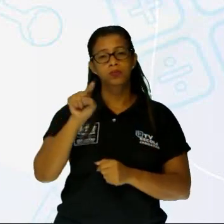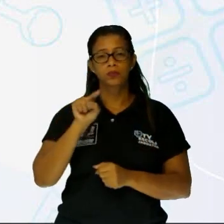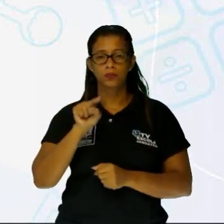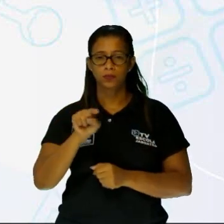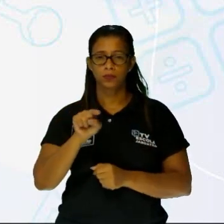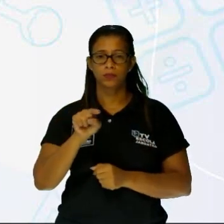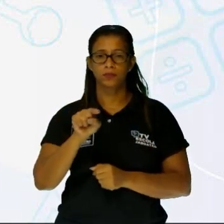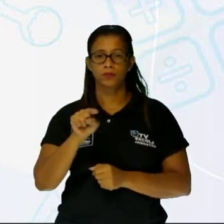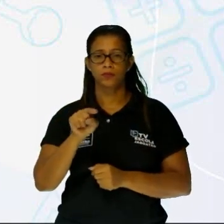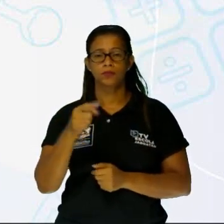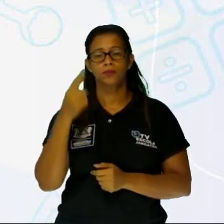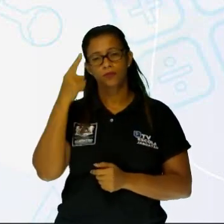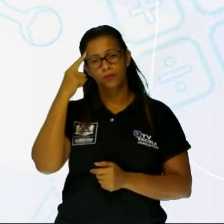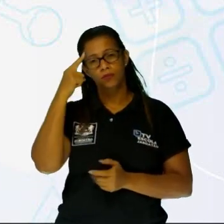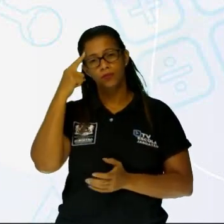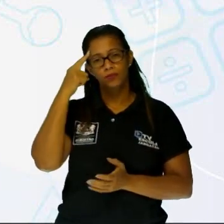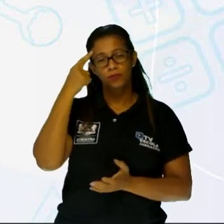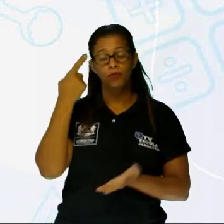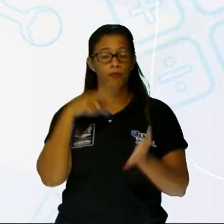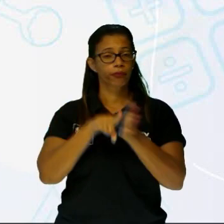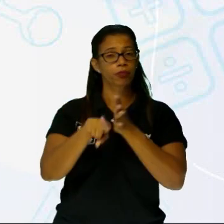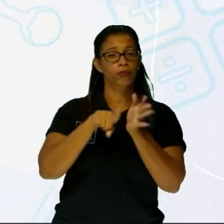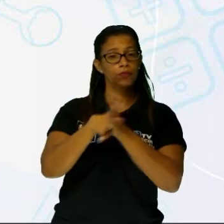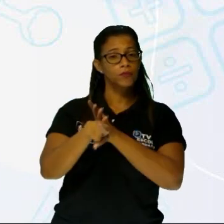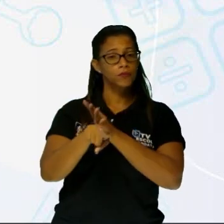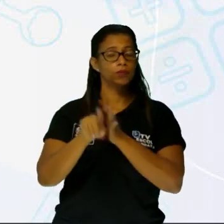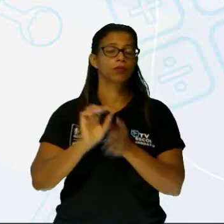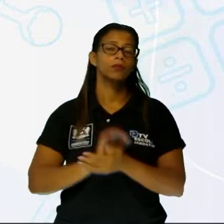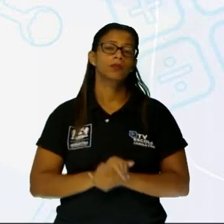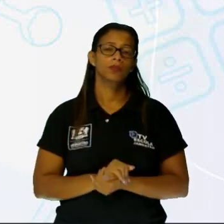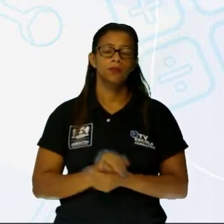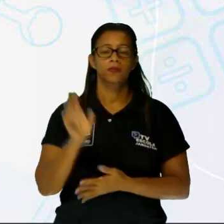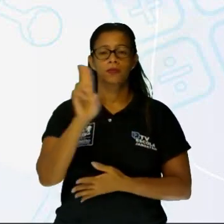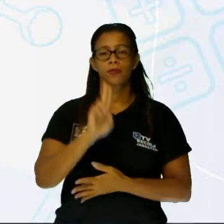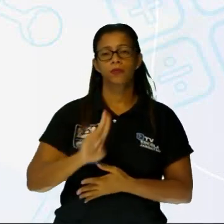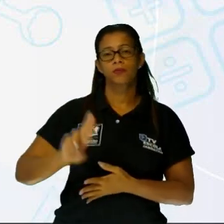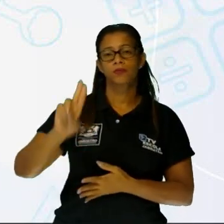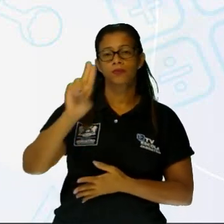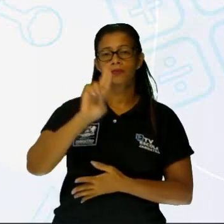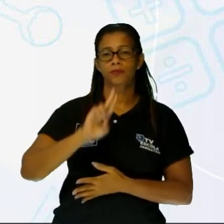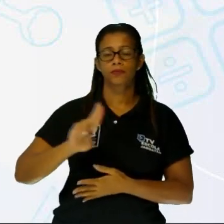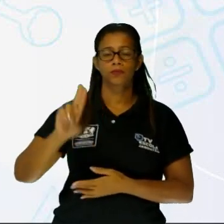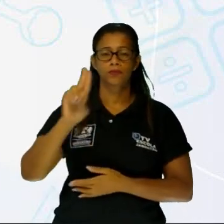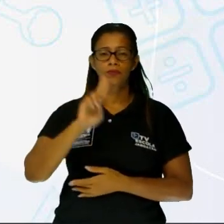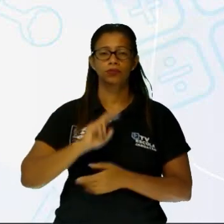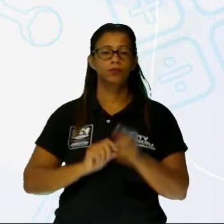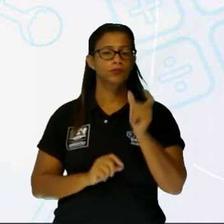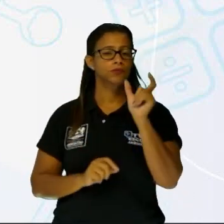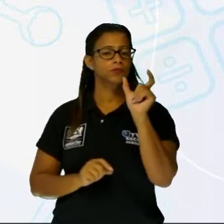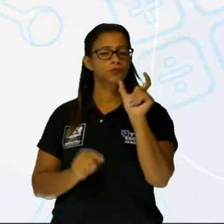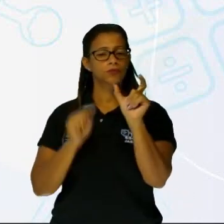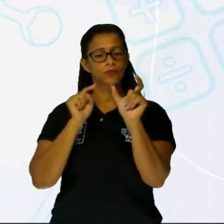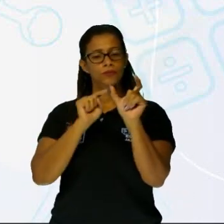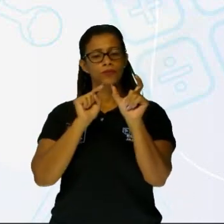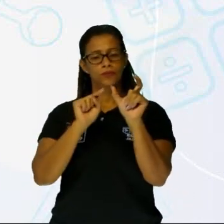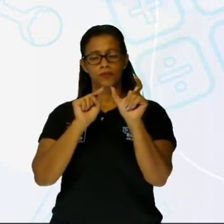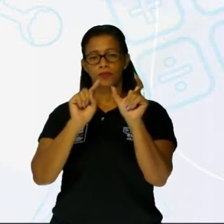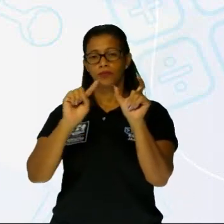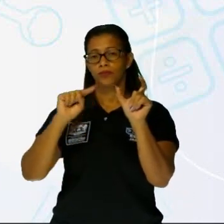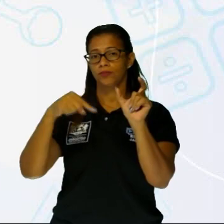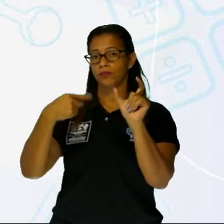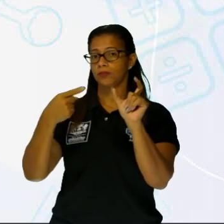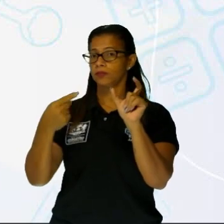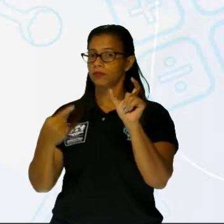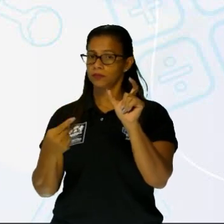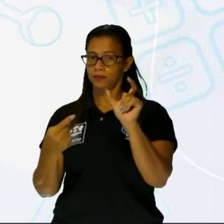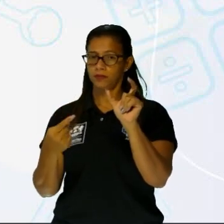tenho um questionamento a fazer, né, eu vou usar o should, ó, lá na frente. Ele não vai ficar